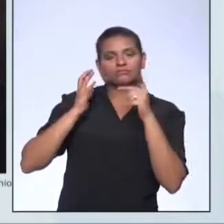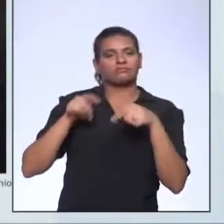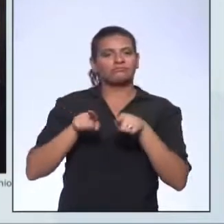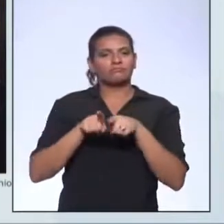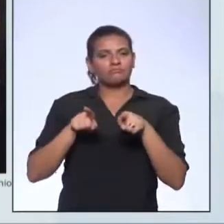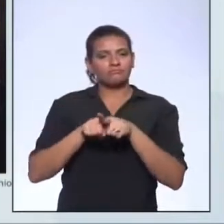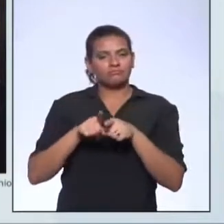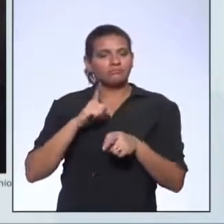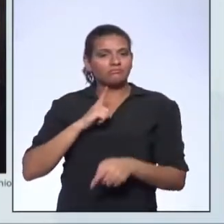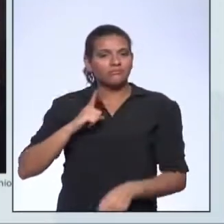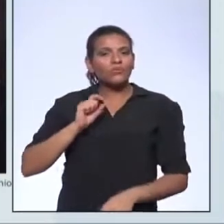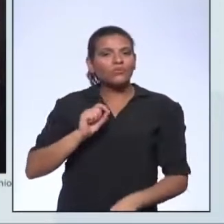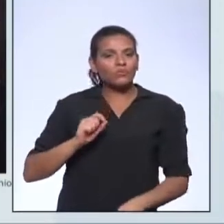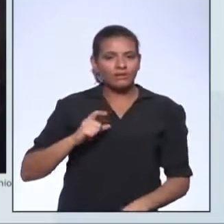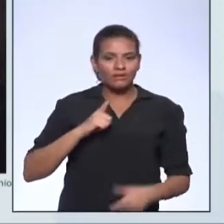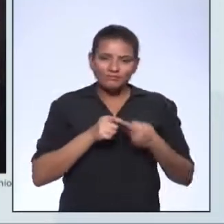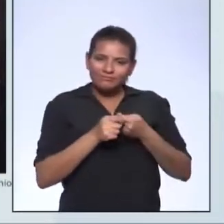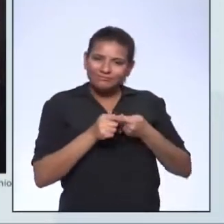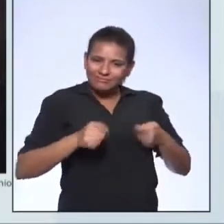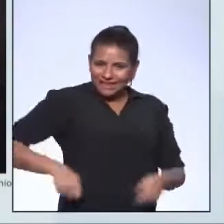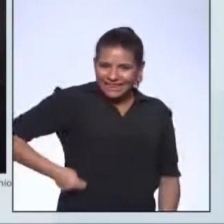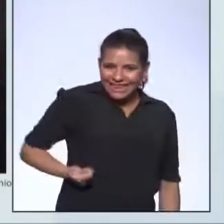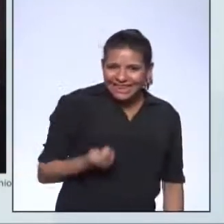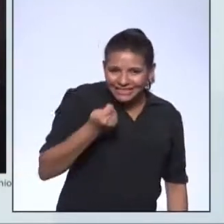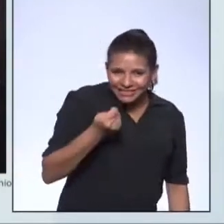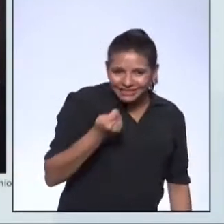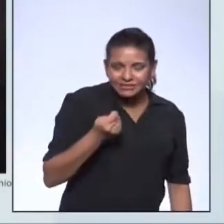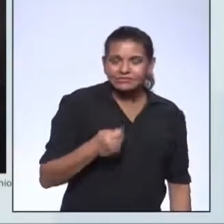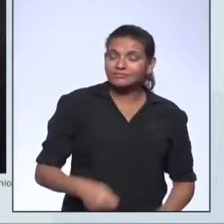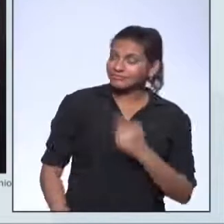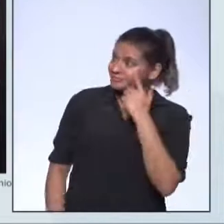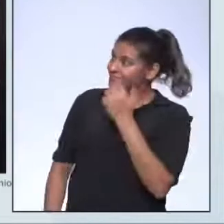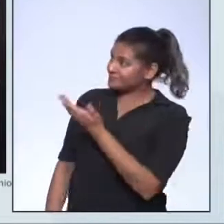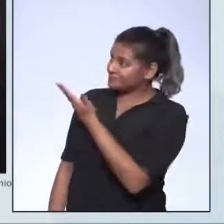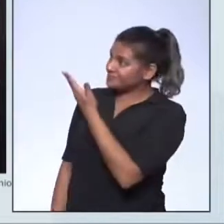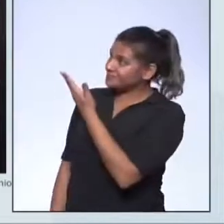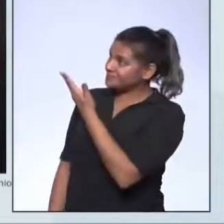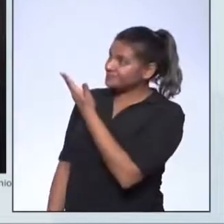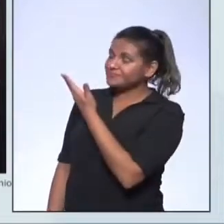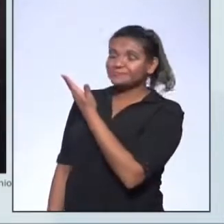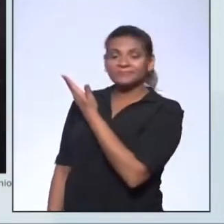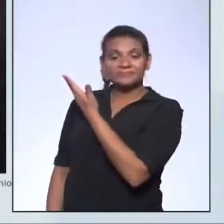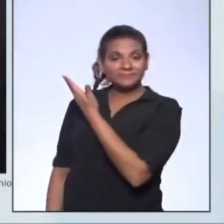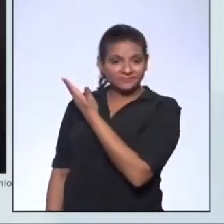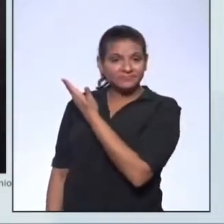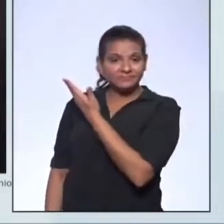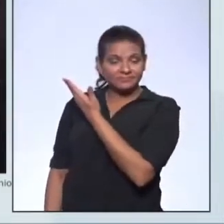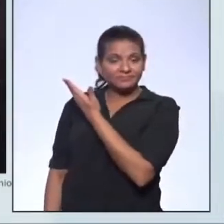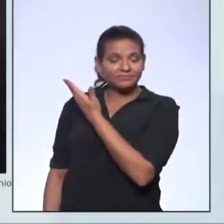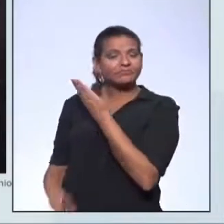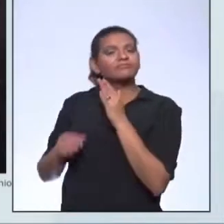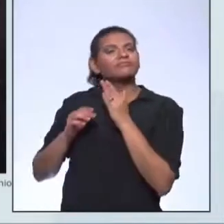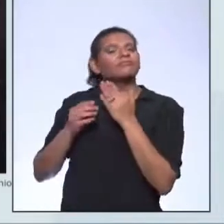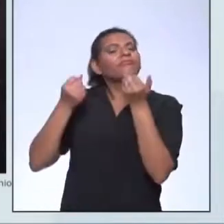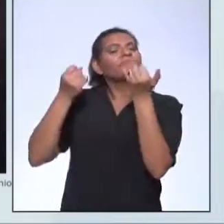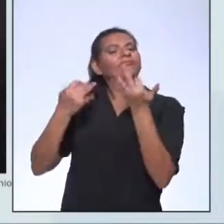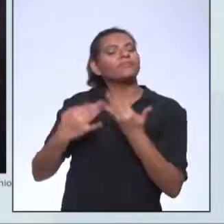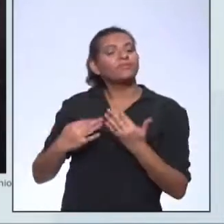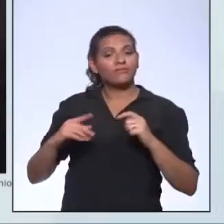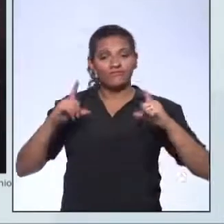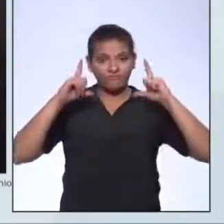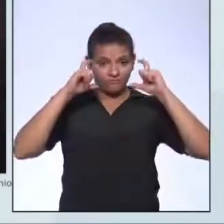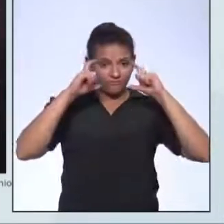lança junto ao seu corpo. Essa é a nossa descrição sobre esta